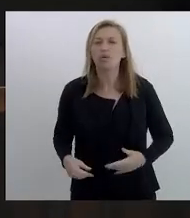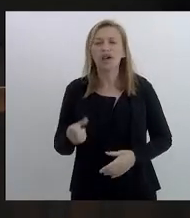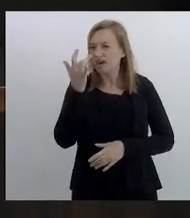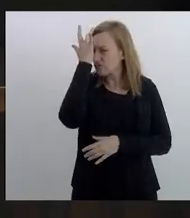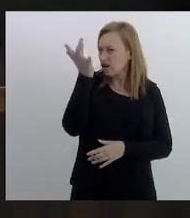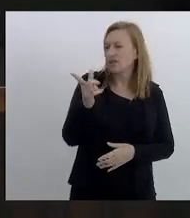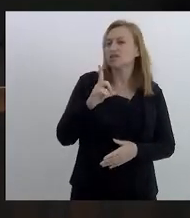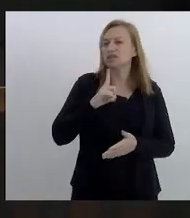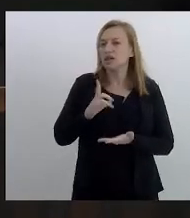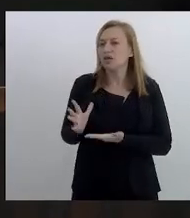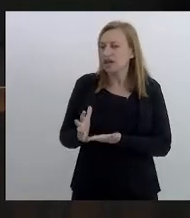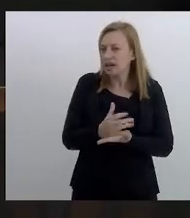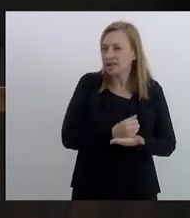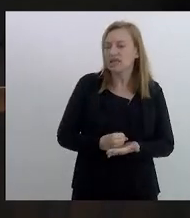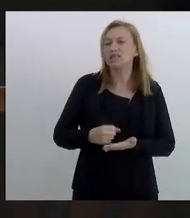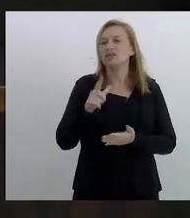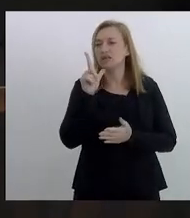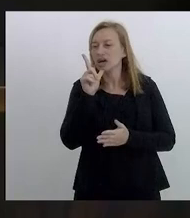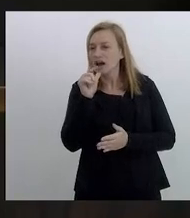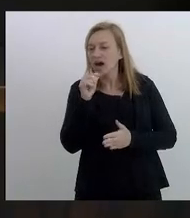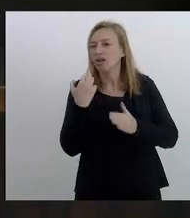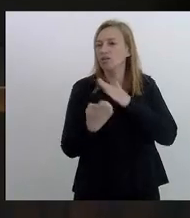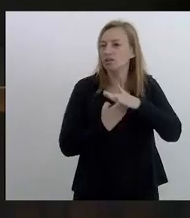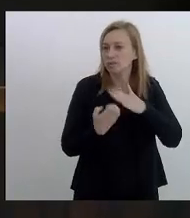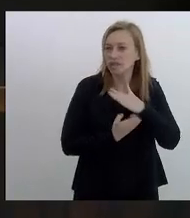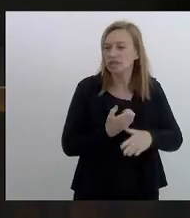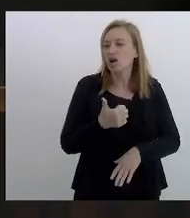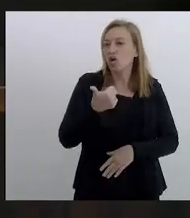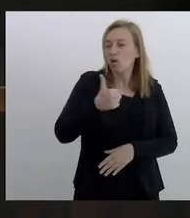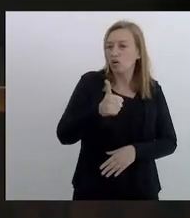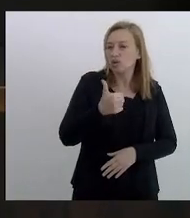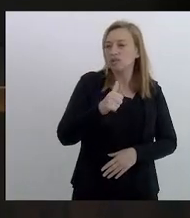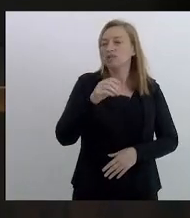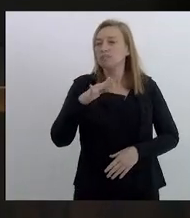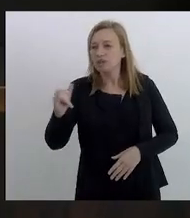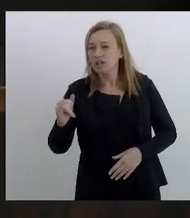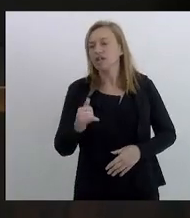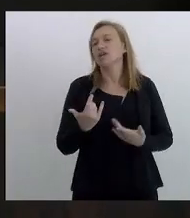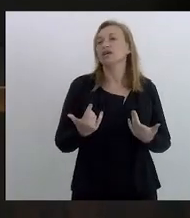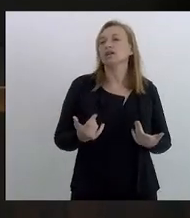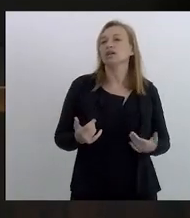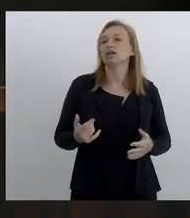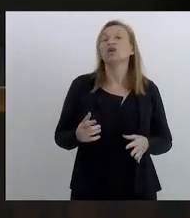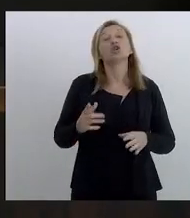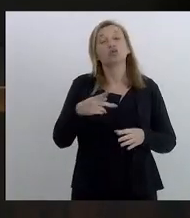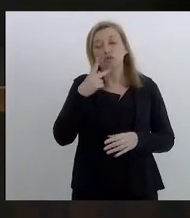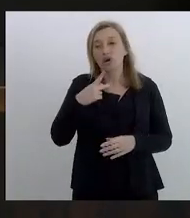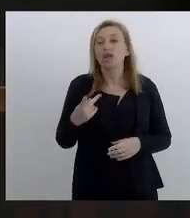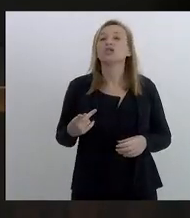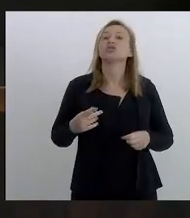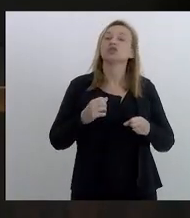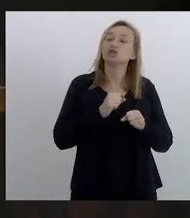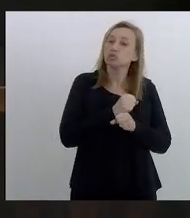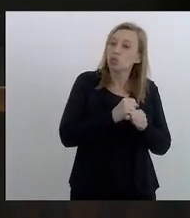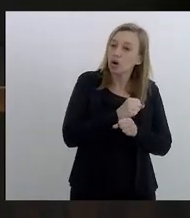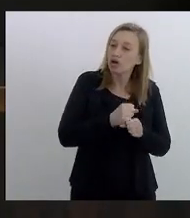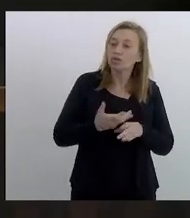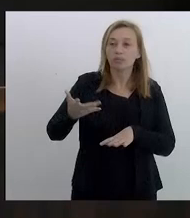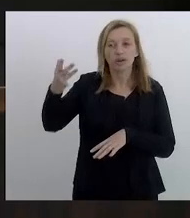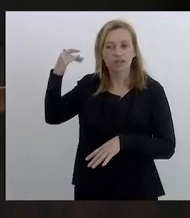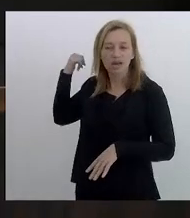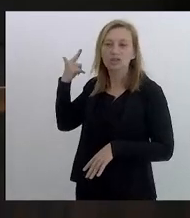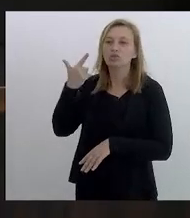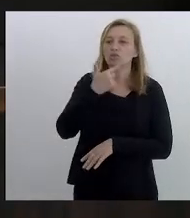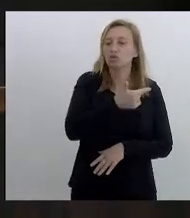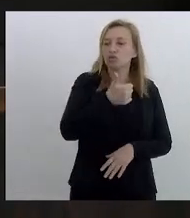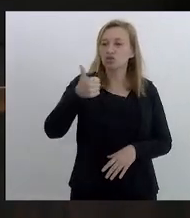de SEDAI de 15 bi, mais 11 bi. Eu estou dizendo desde novembro do ano passado. O ano de 2021, esquece